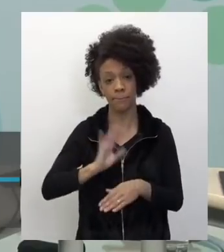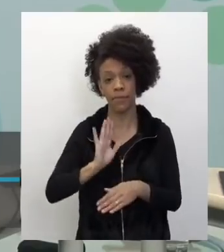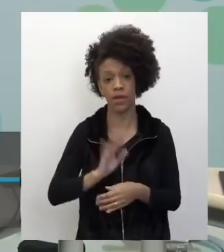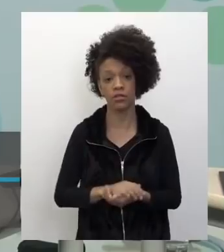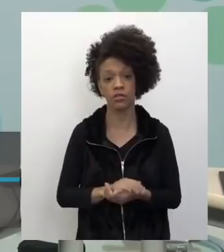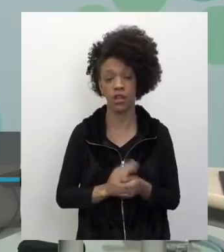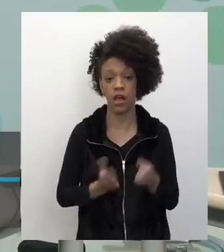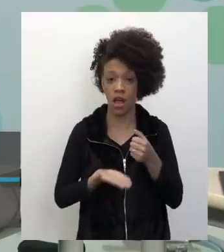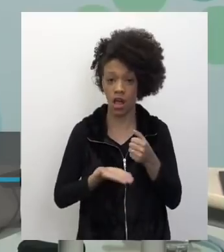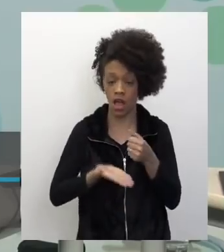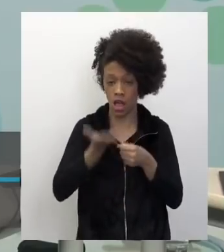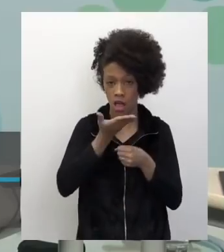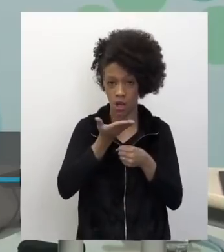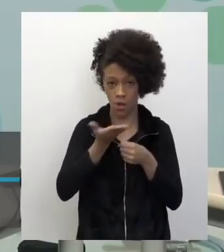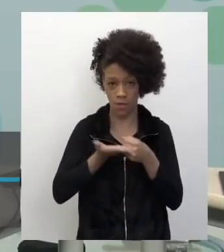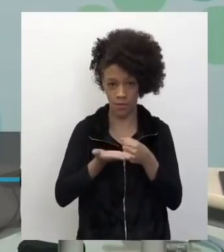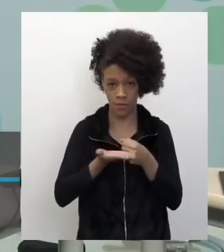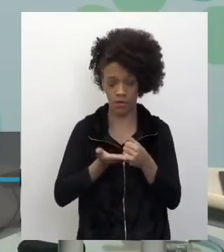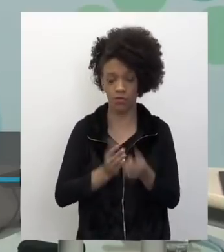e médios.